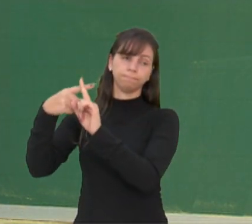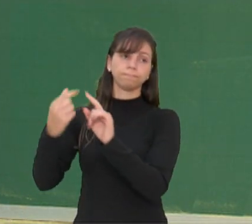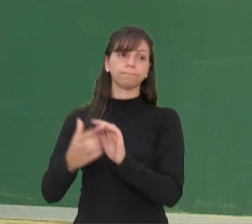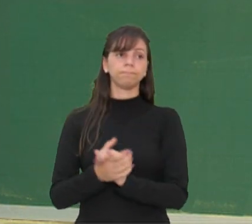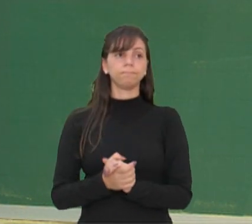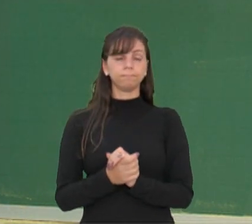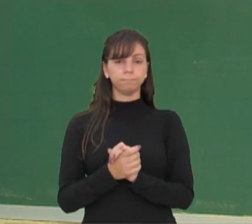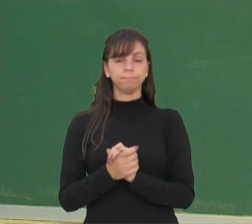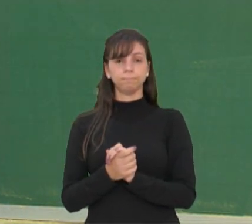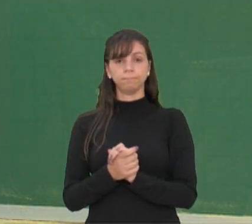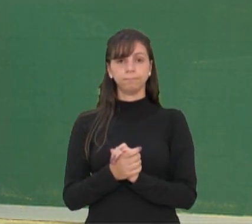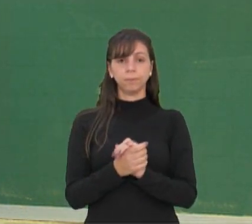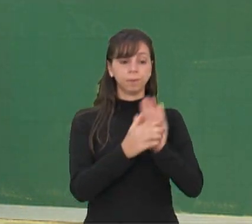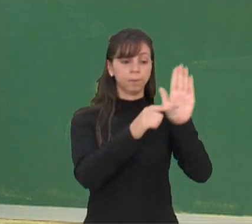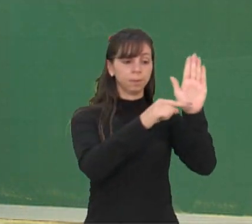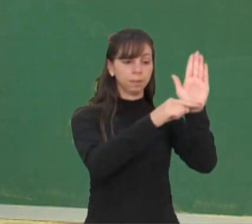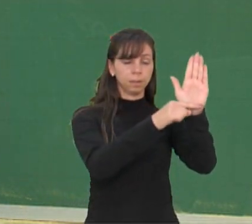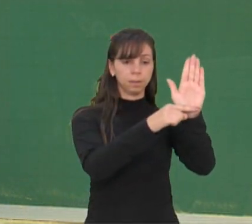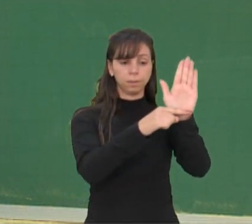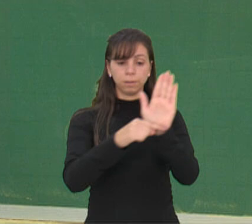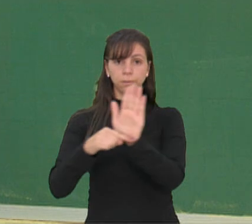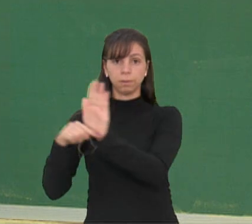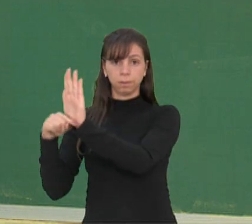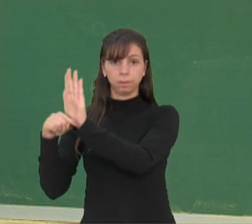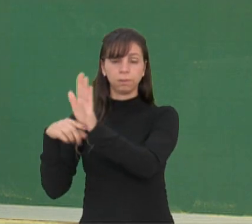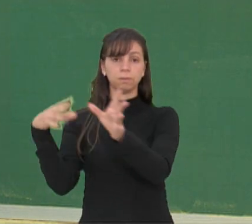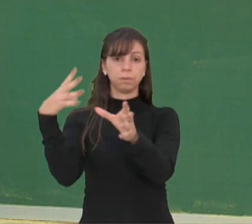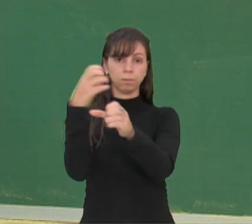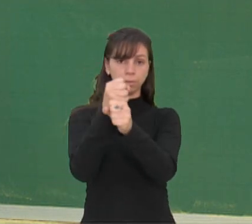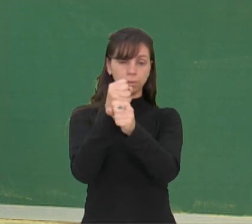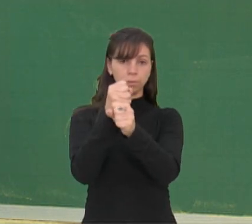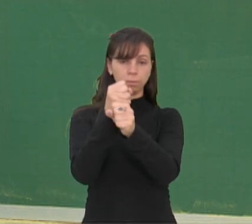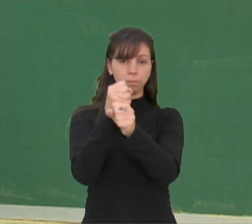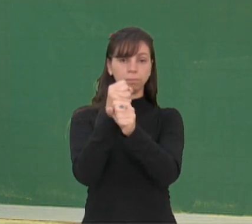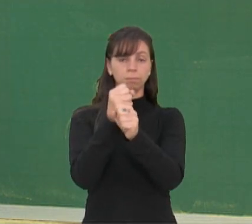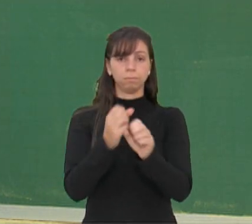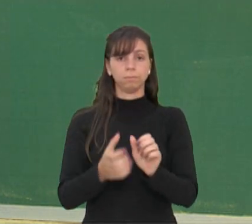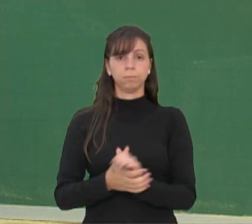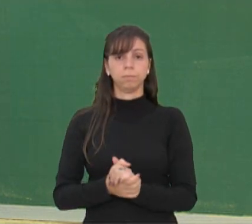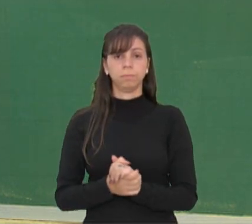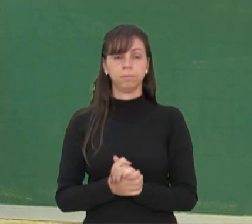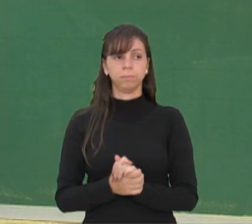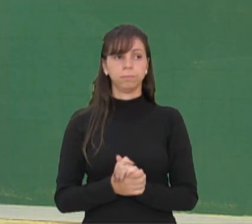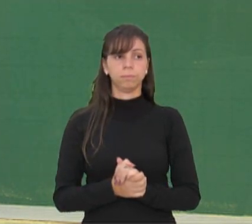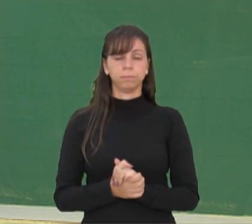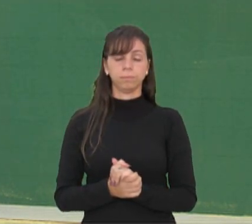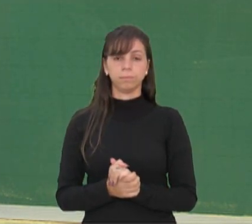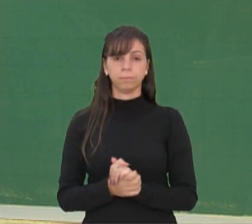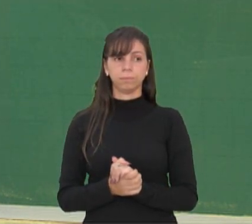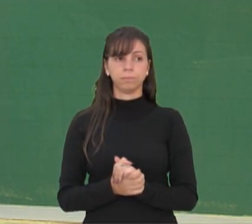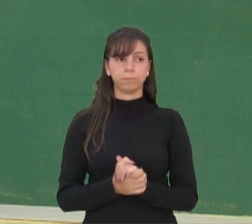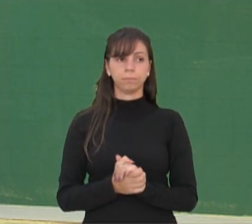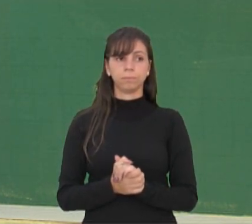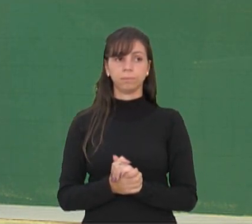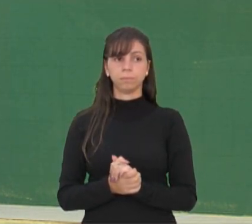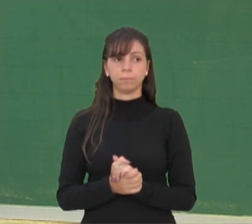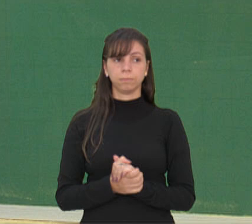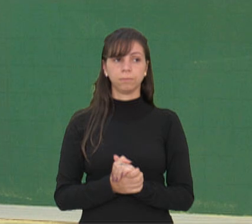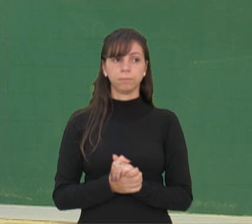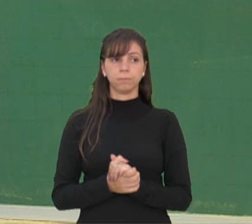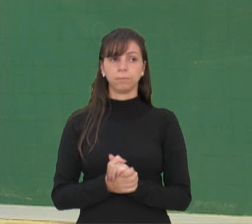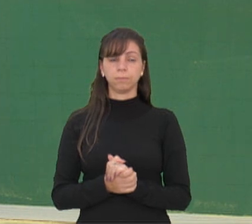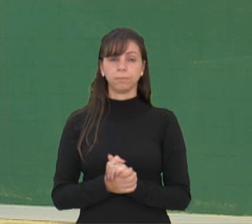são negativos para depois decidir o resto. Então, olha só. Vem um pouquinho mais para baixo aqui, ó.